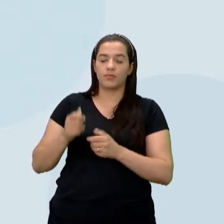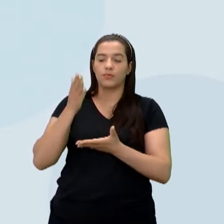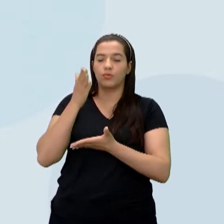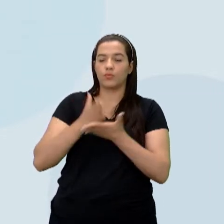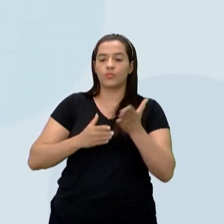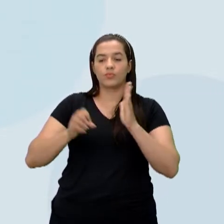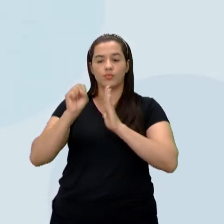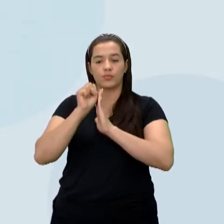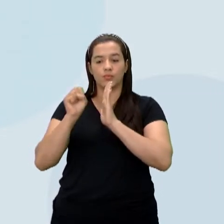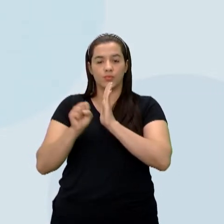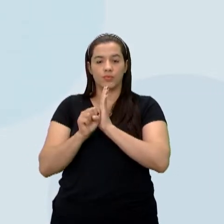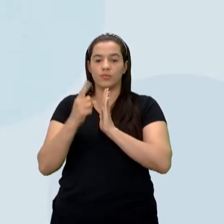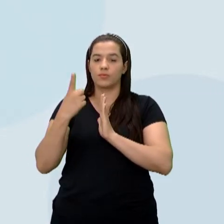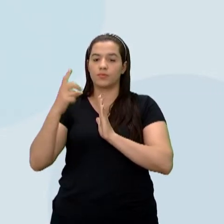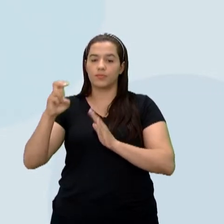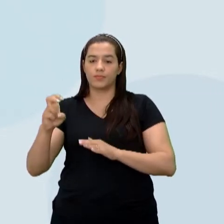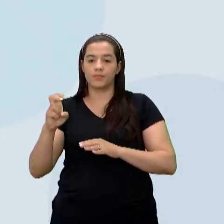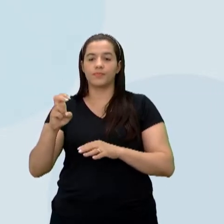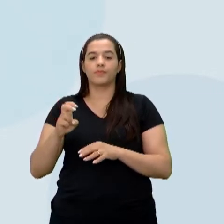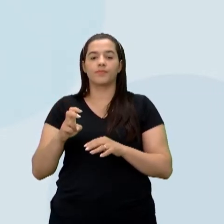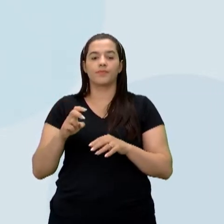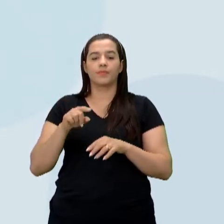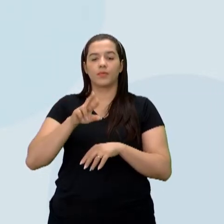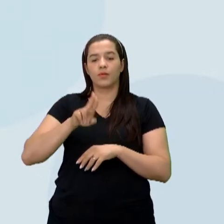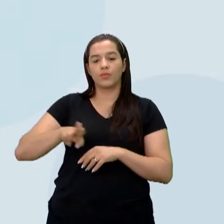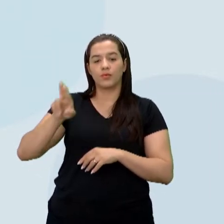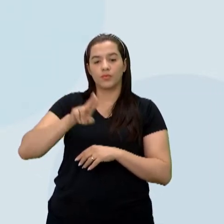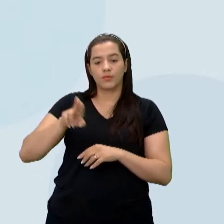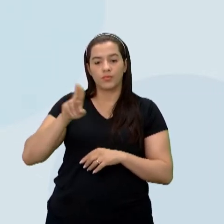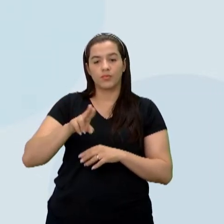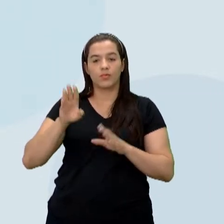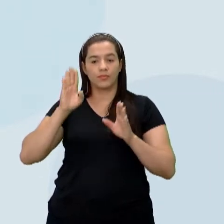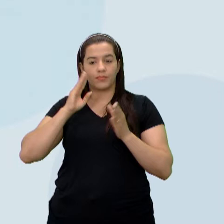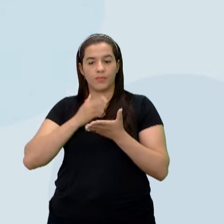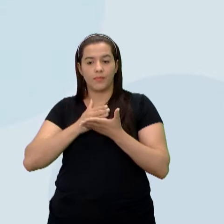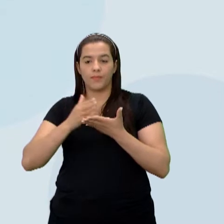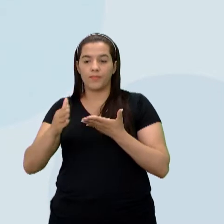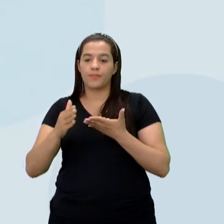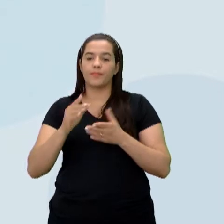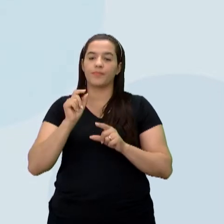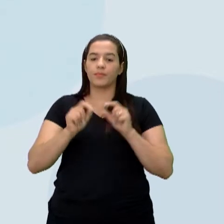metade do século XV e utilizados